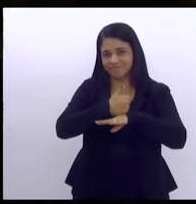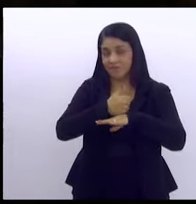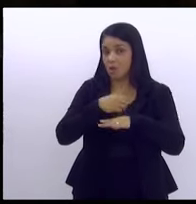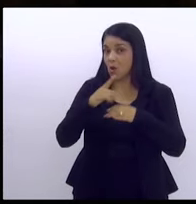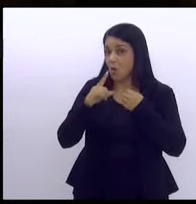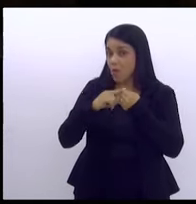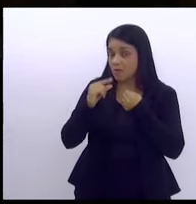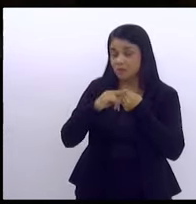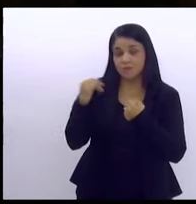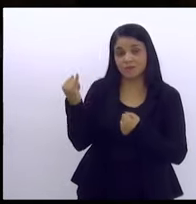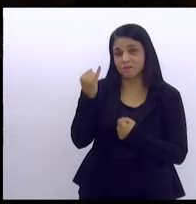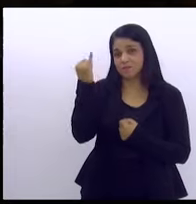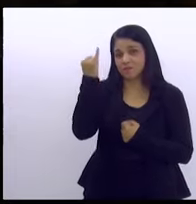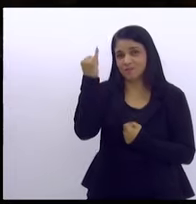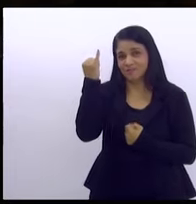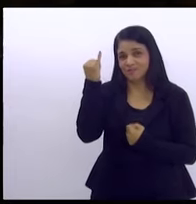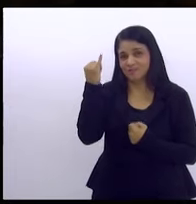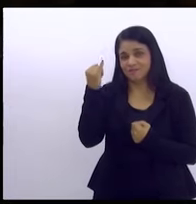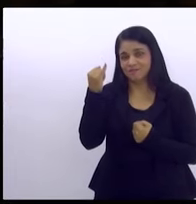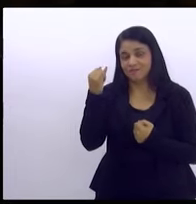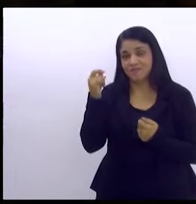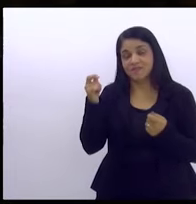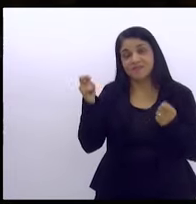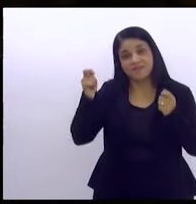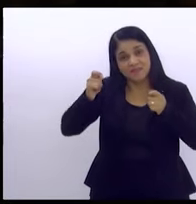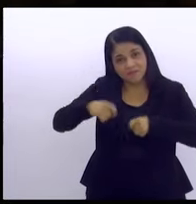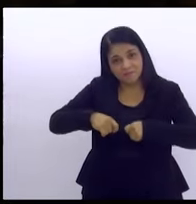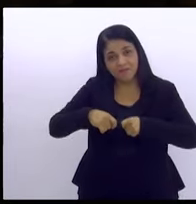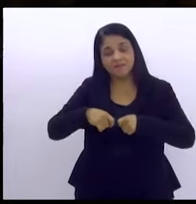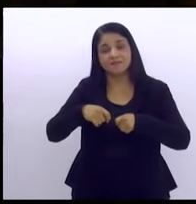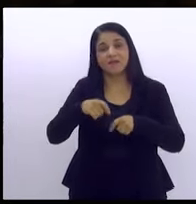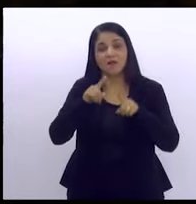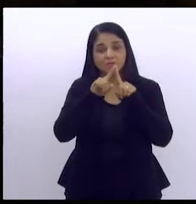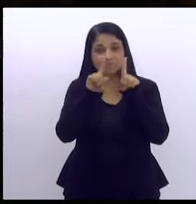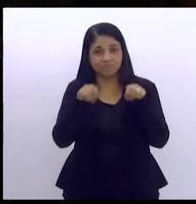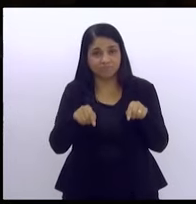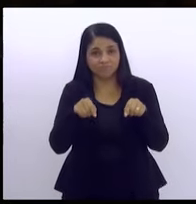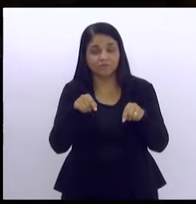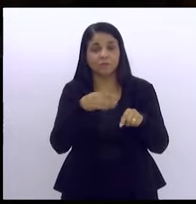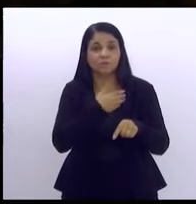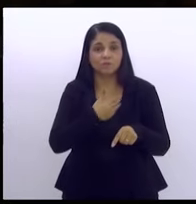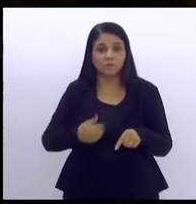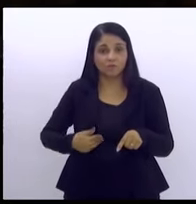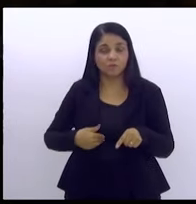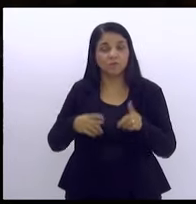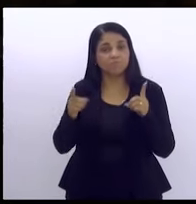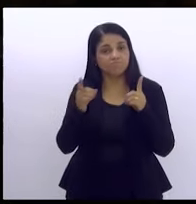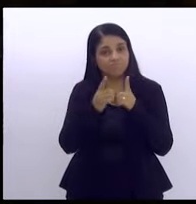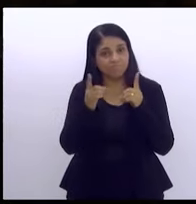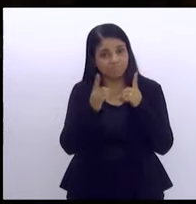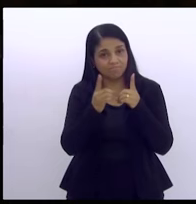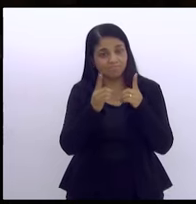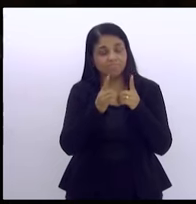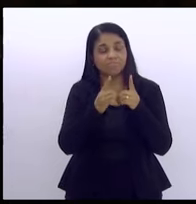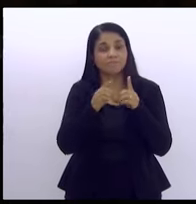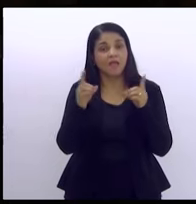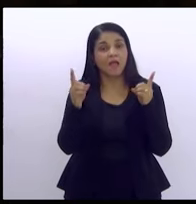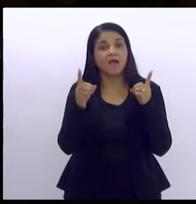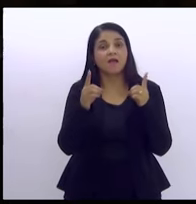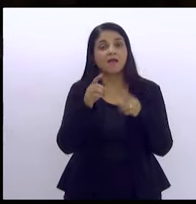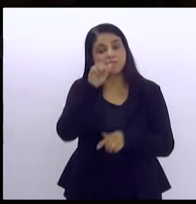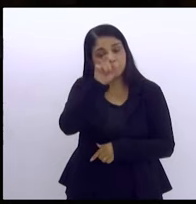importa na lei, que é a gente capacitar o servidor a desempenhar um trabalho para atender com dignidade a pessoa com